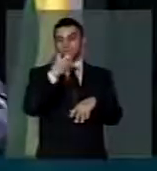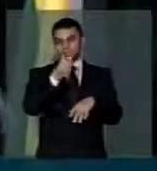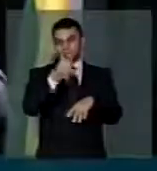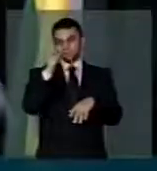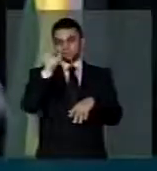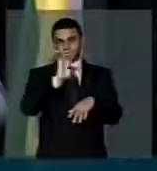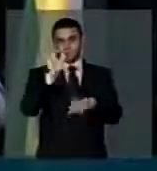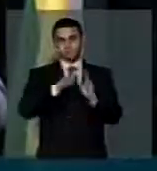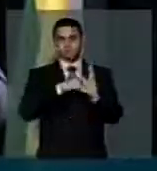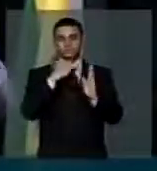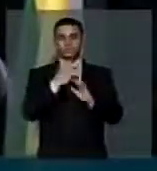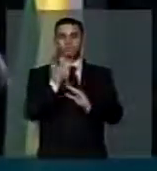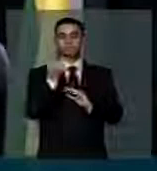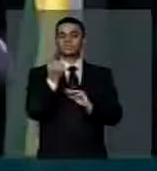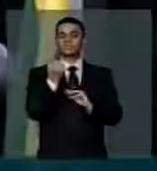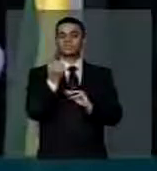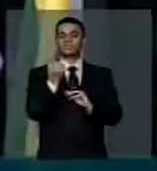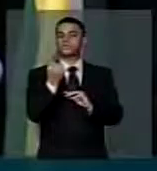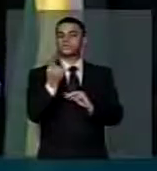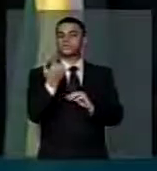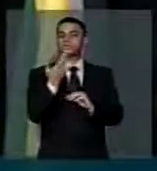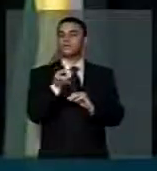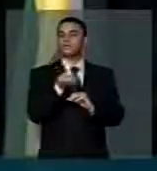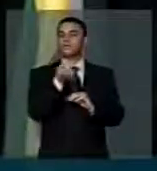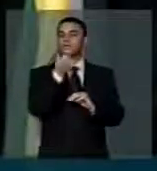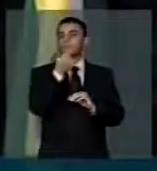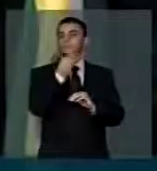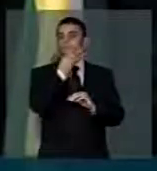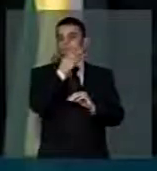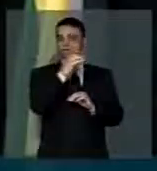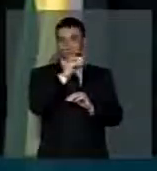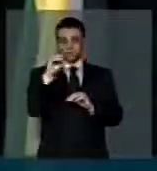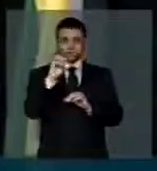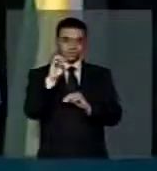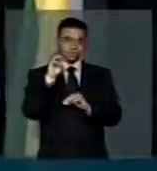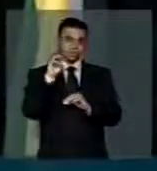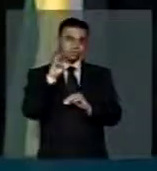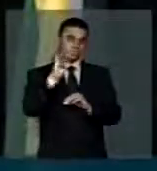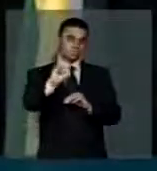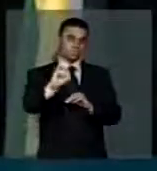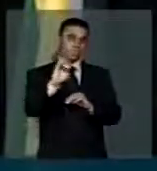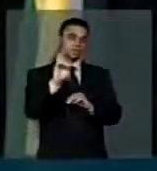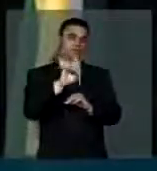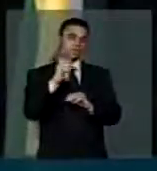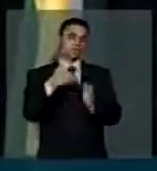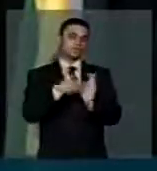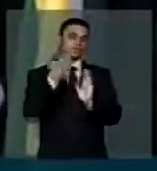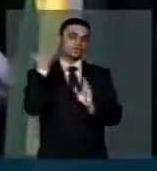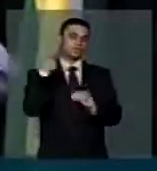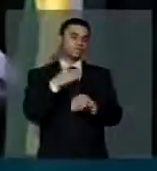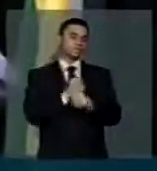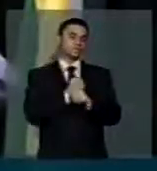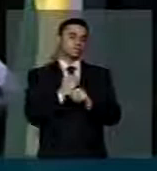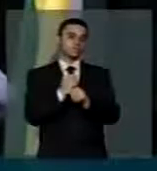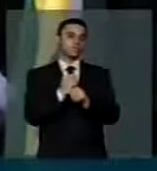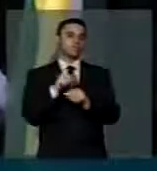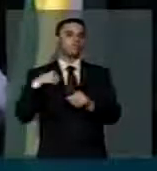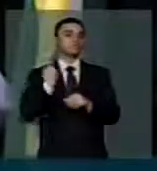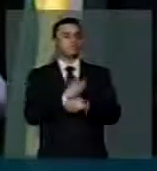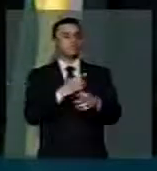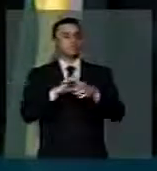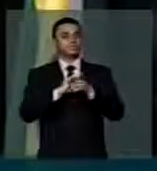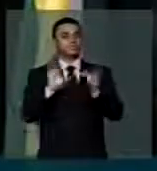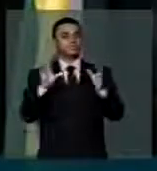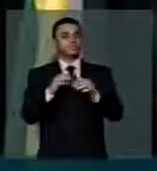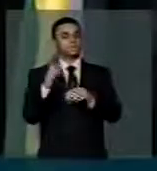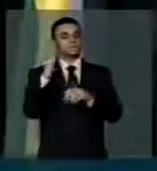56% de todo esse dinheiro, que já chega a 400 bilhões de reais, que nos últimos anos nós estamos autorizando o